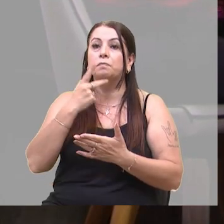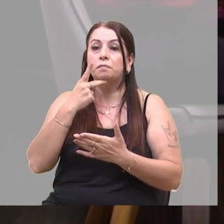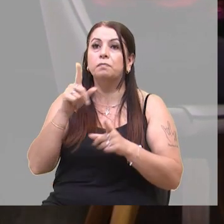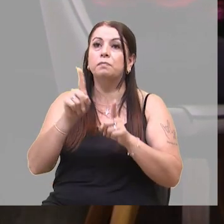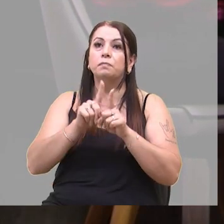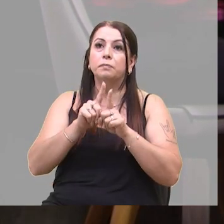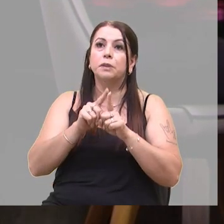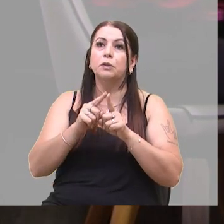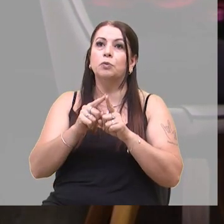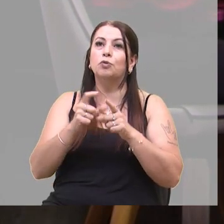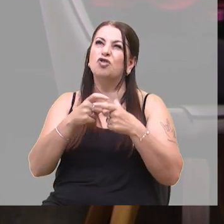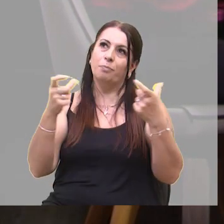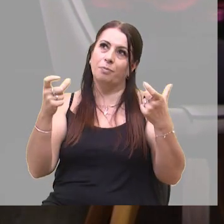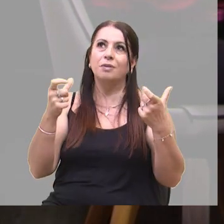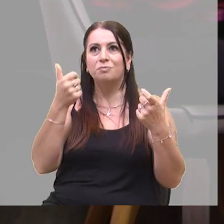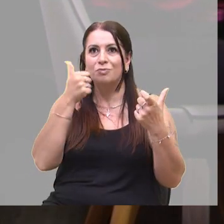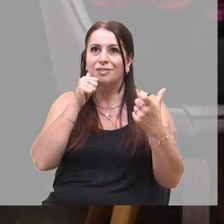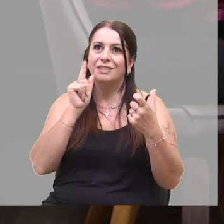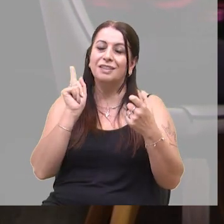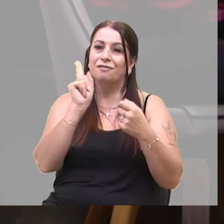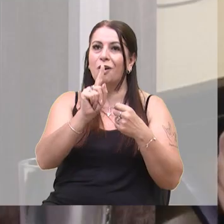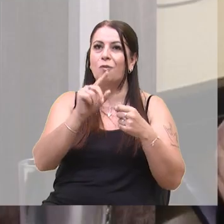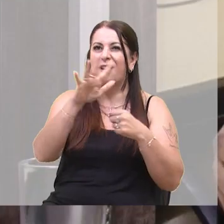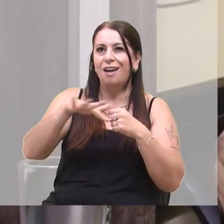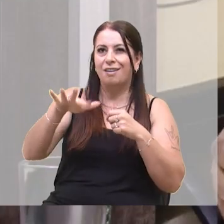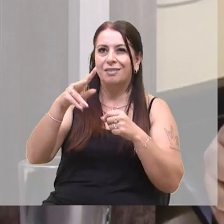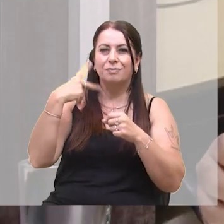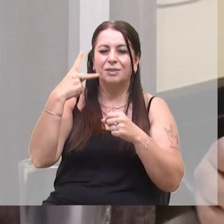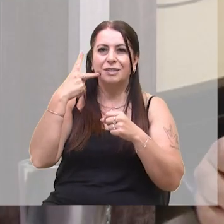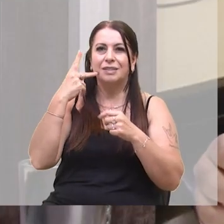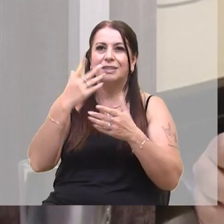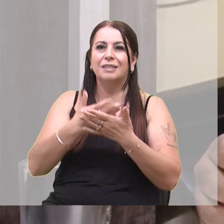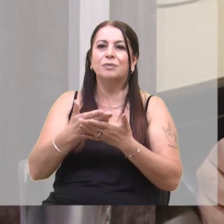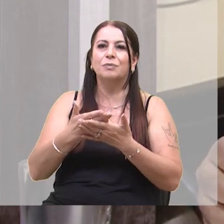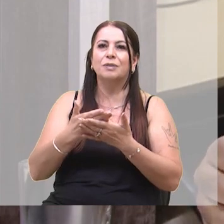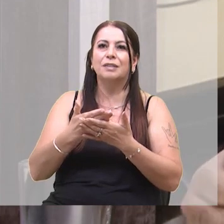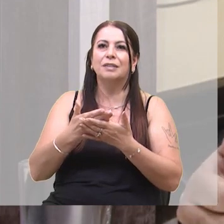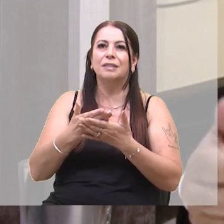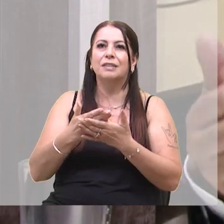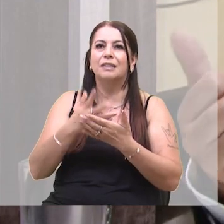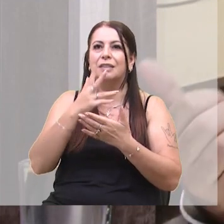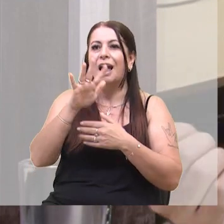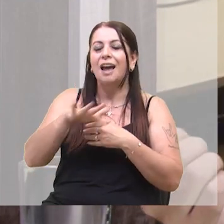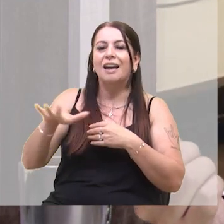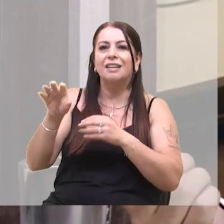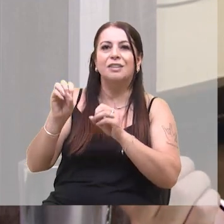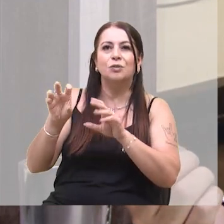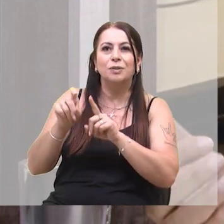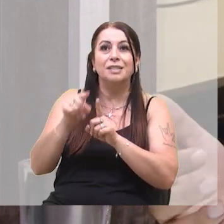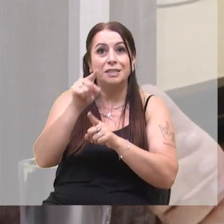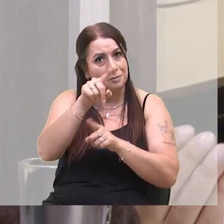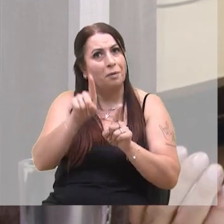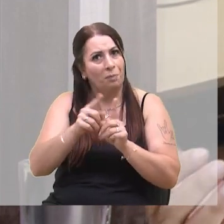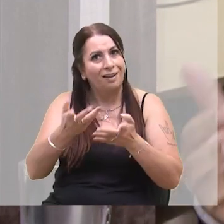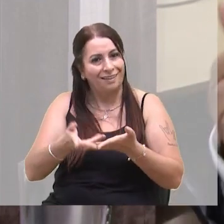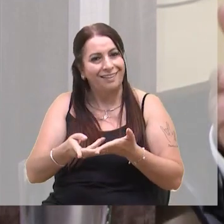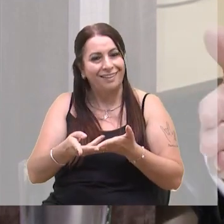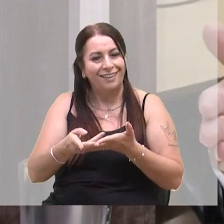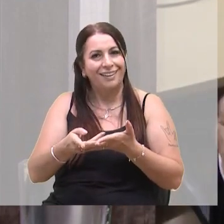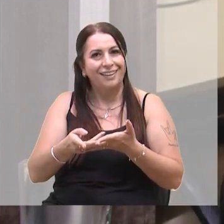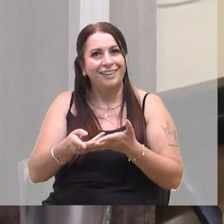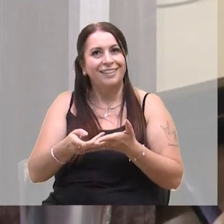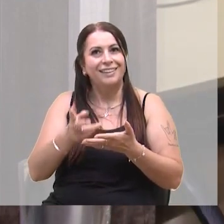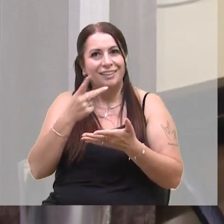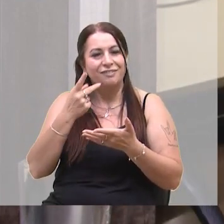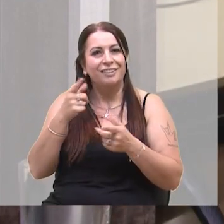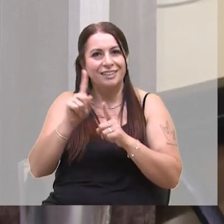buscar aí. Ela falou que geralmente as mulheres que vão para a política são originárias da docência, da educação. A